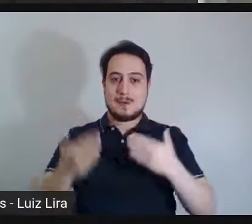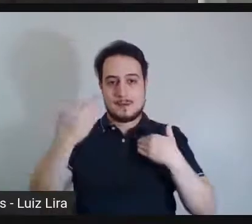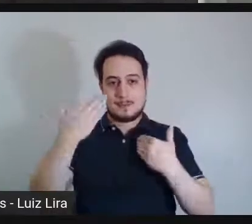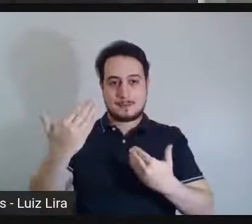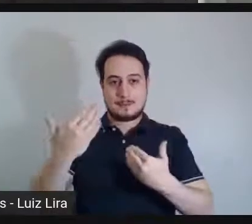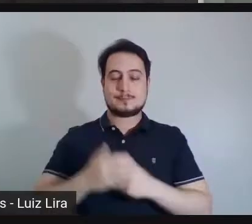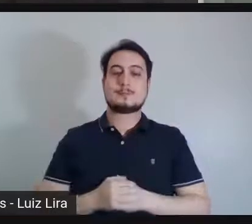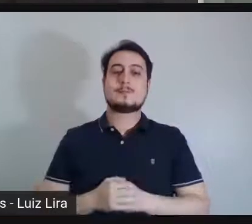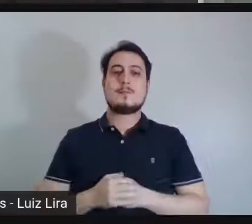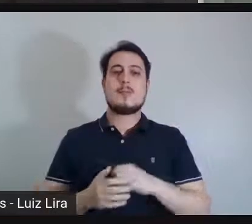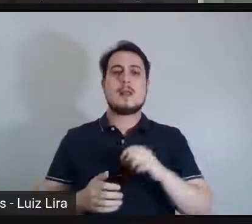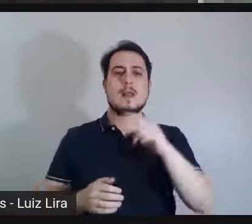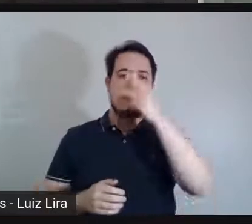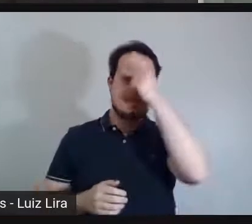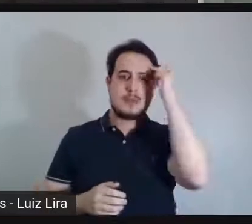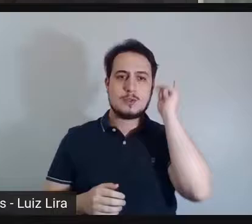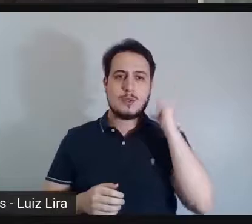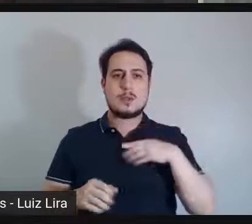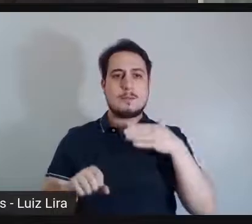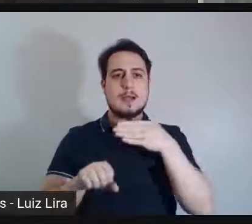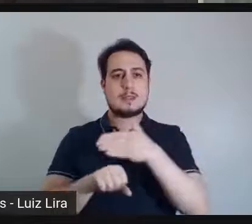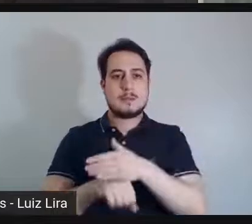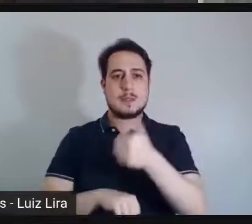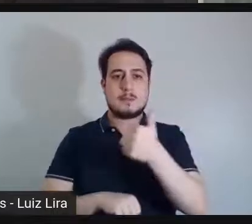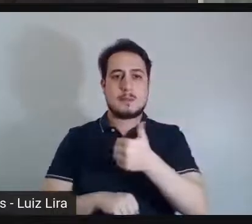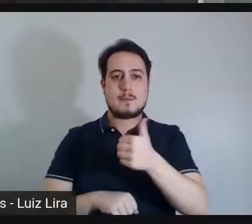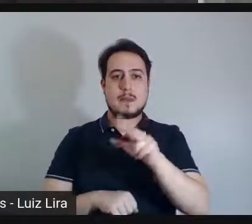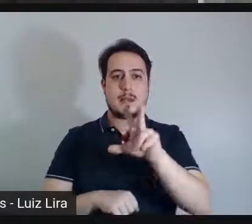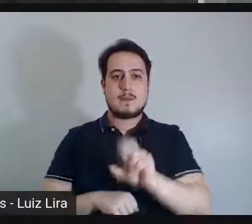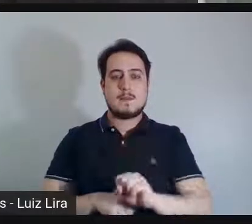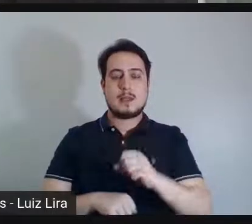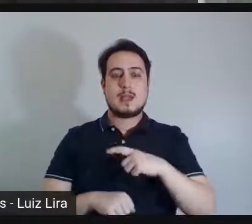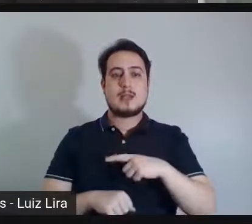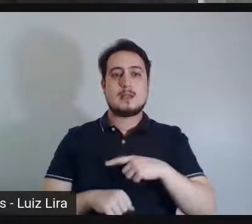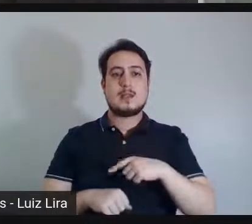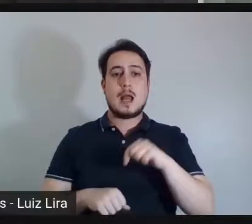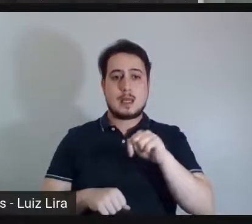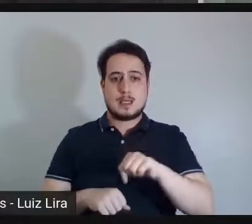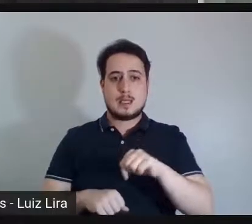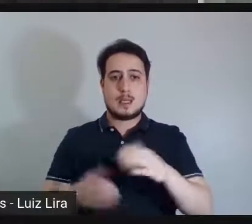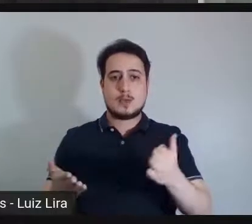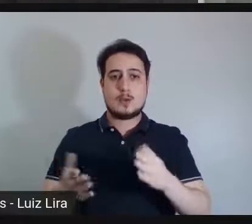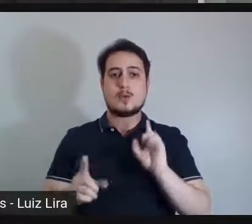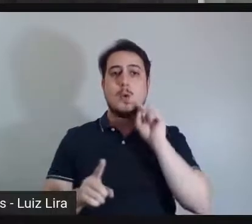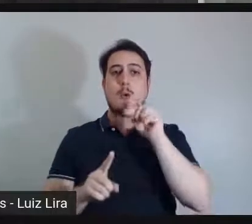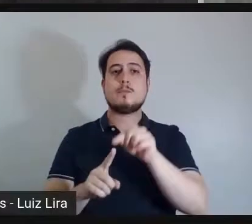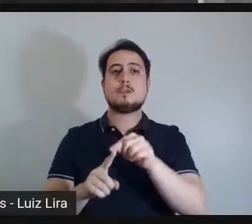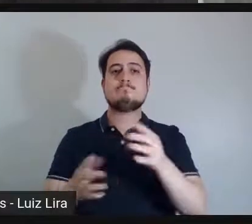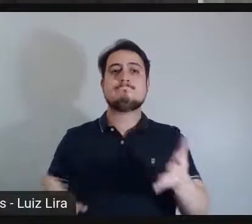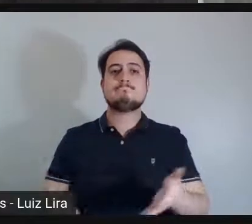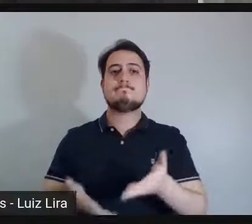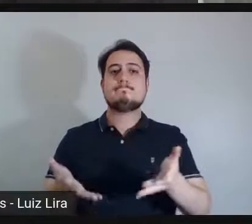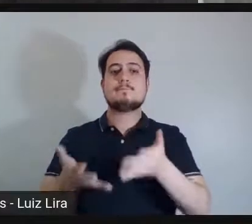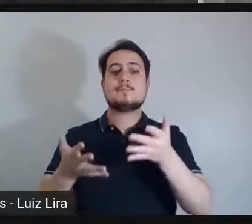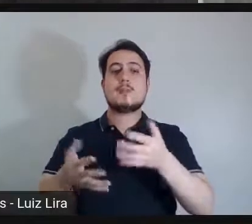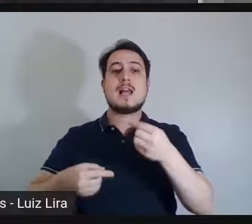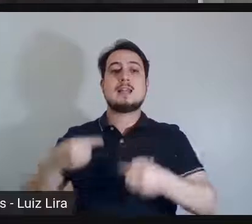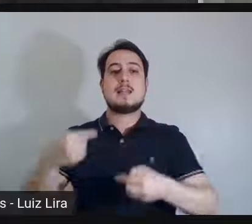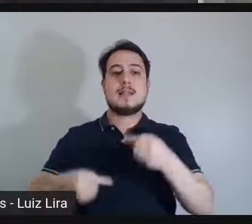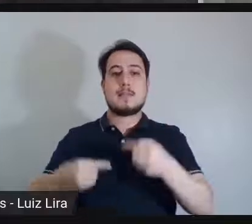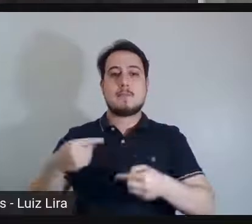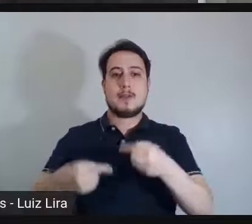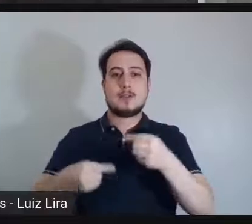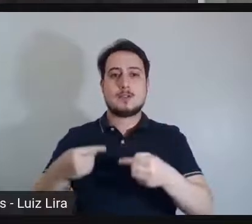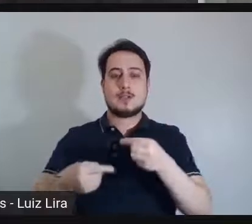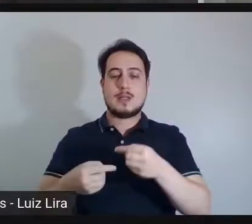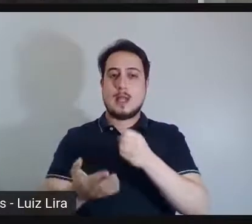vez, a nossa jornada ela tem como objetivo fomentar o debate sobre licitações e contratos